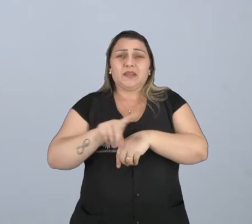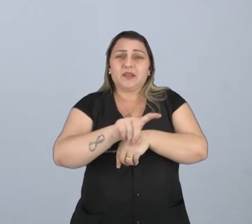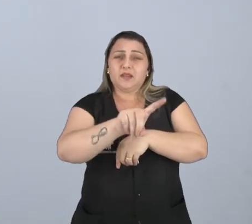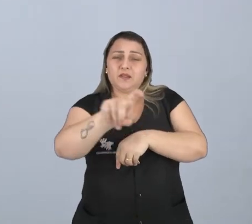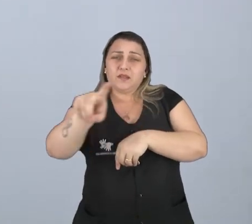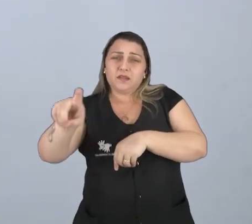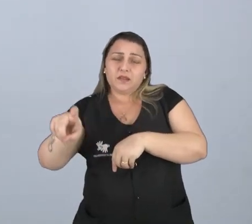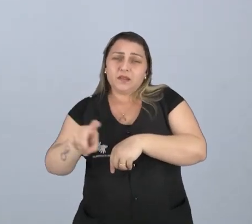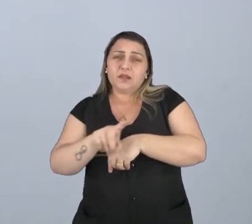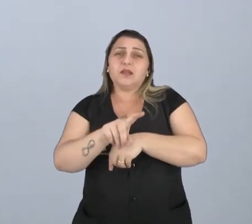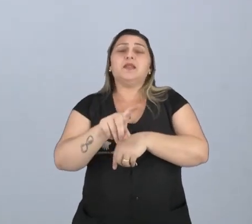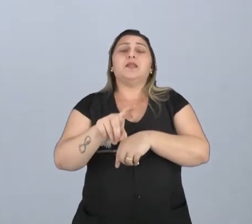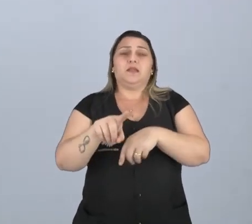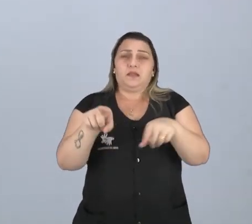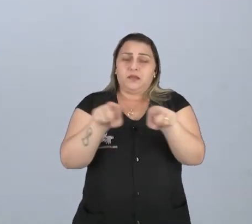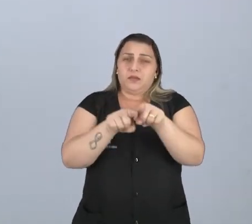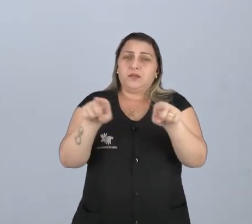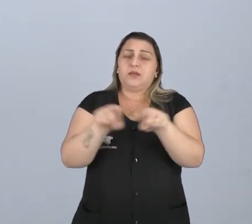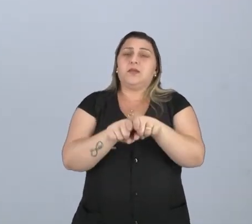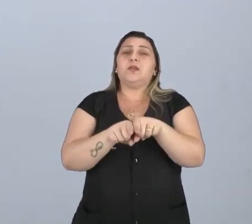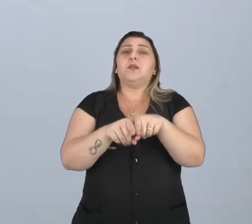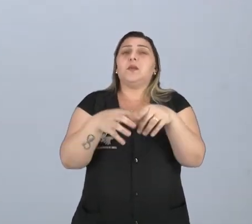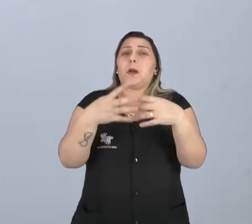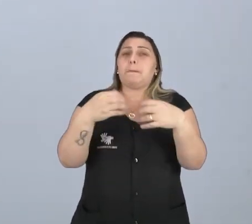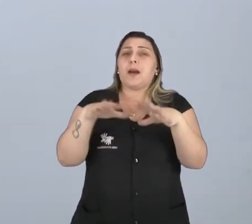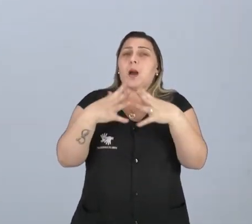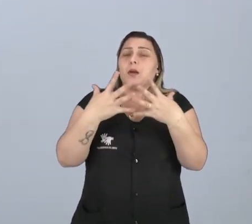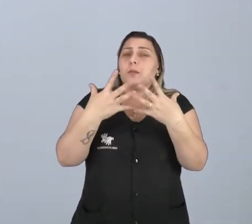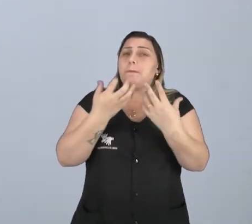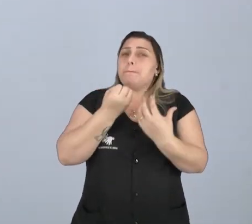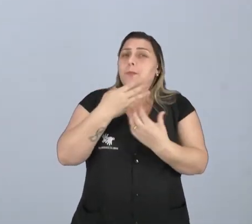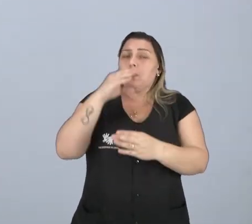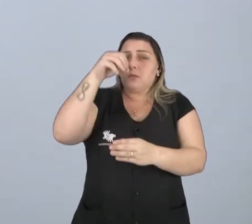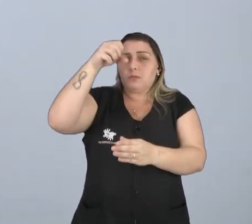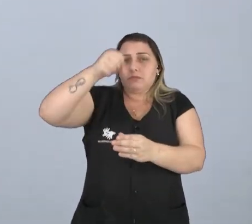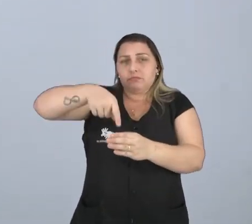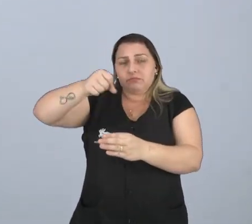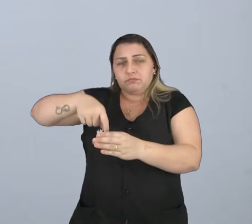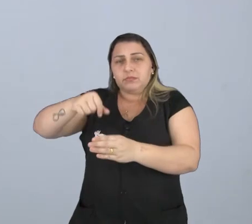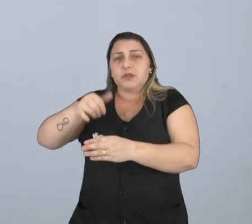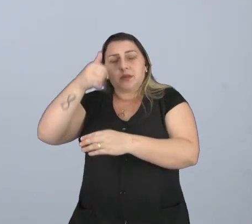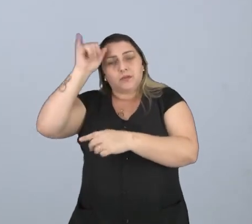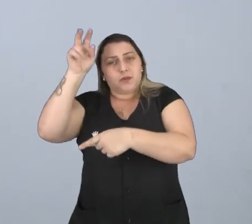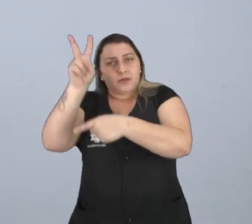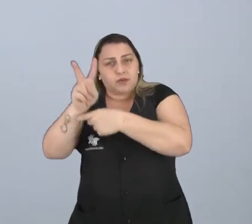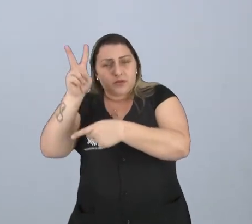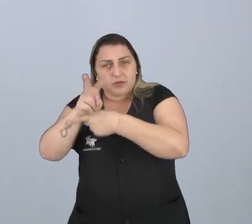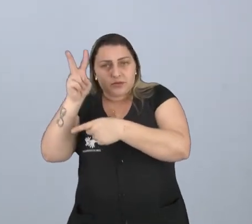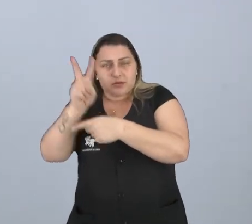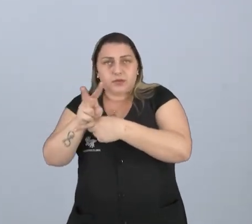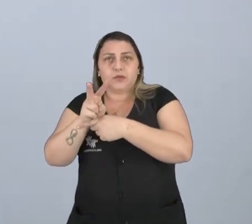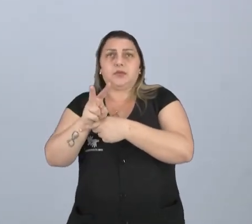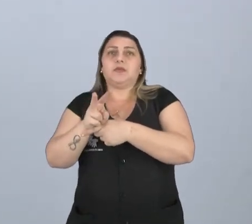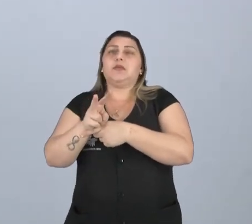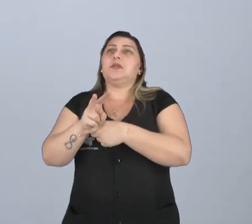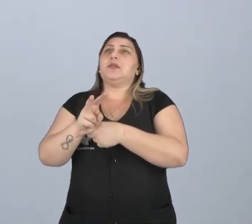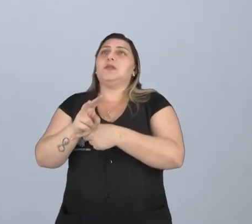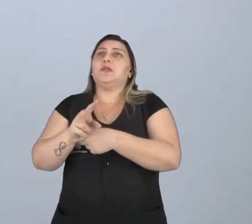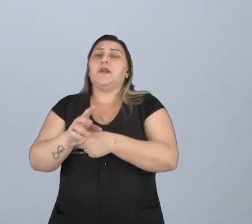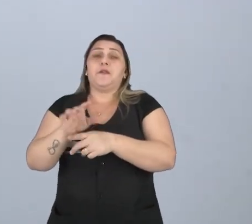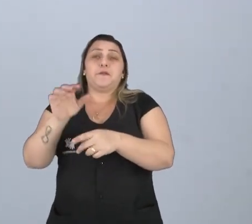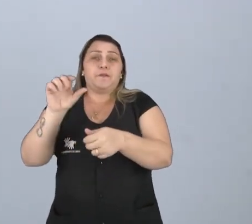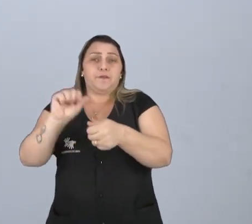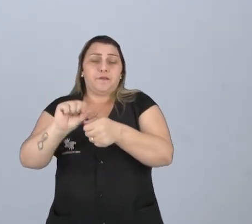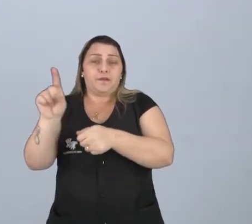Você usa ali também insumos para deixar aquele solo mais fértil, tá? Então vejam que a pecuária, aquela pecuária de larga escala, não é aquela pecuária